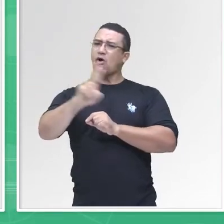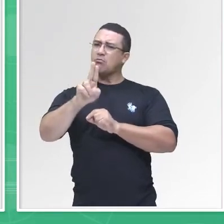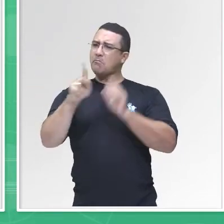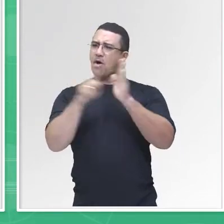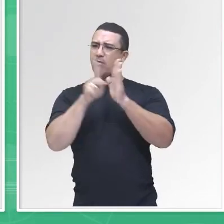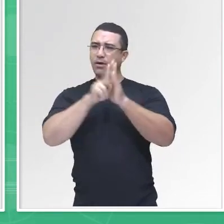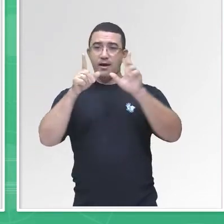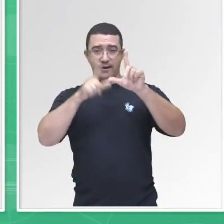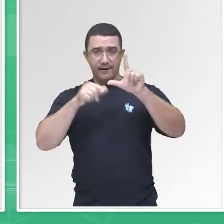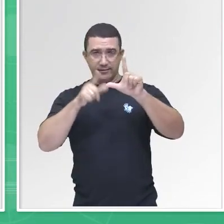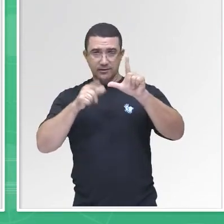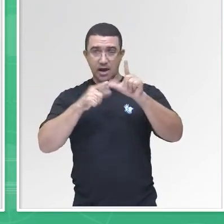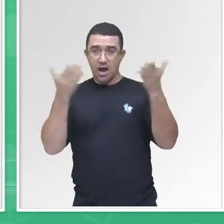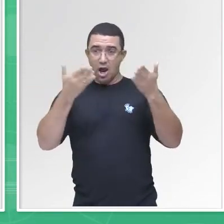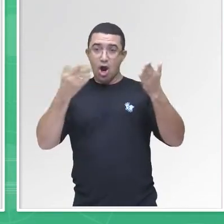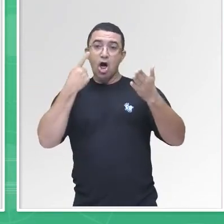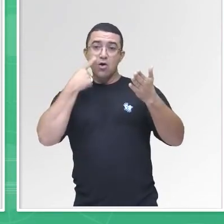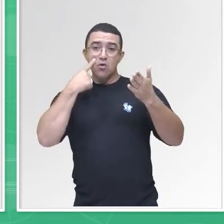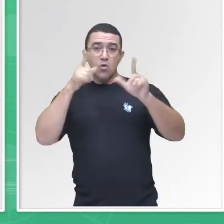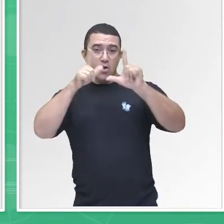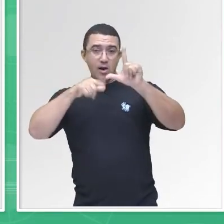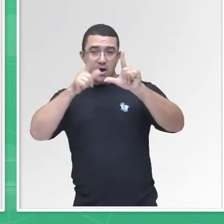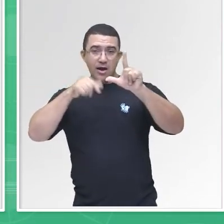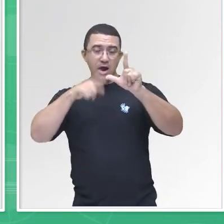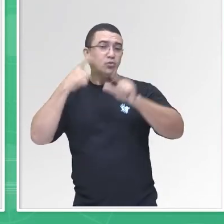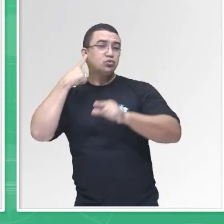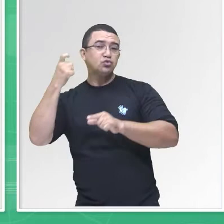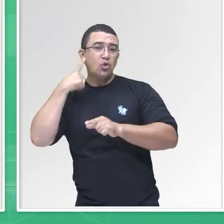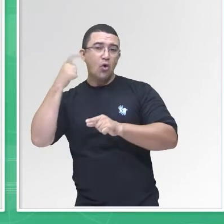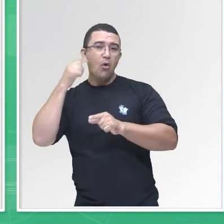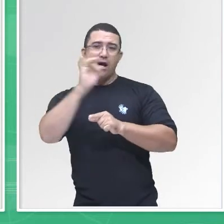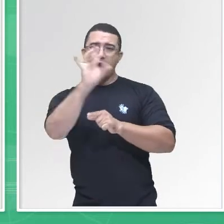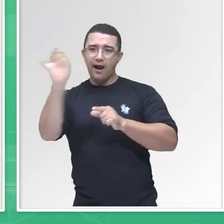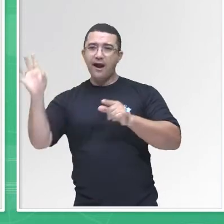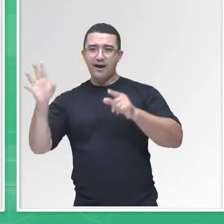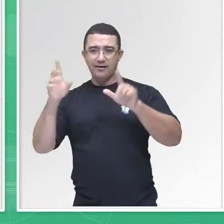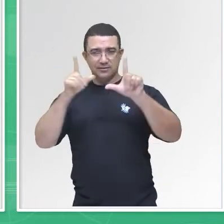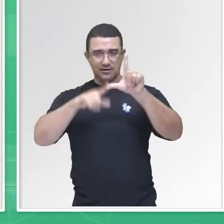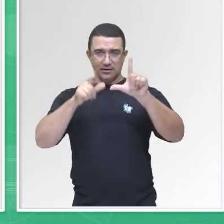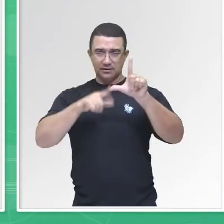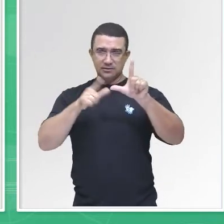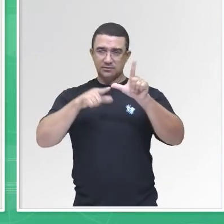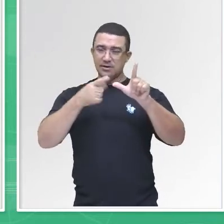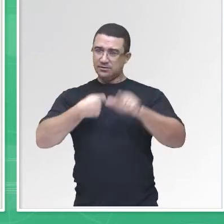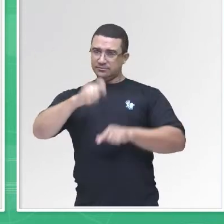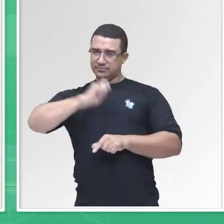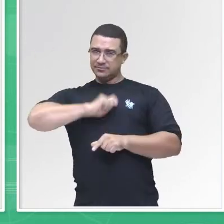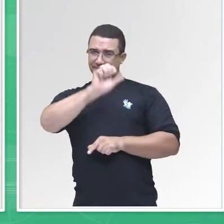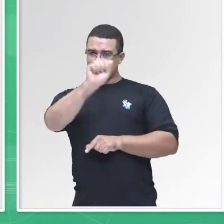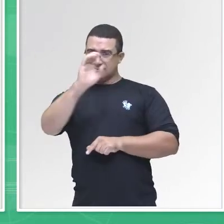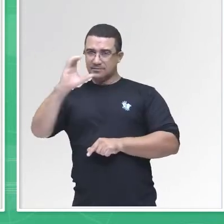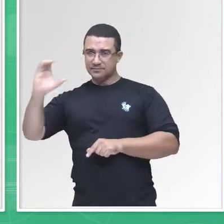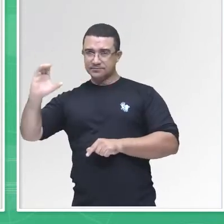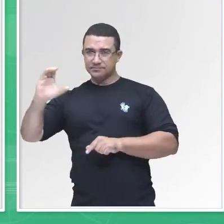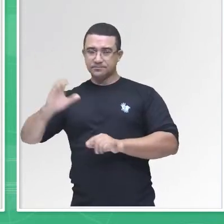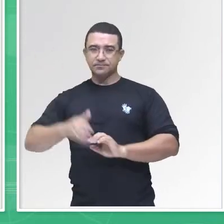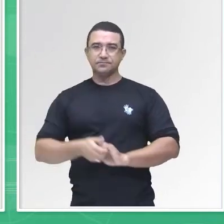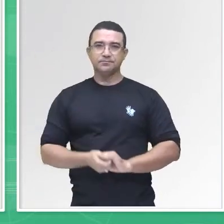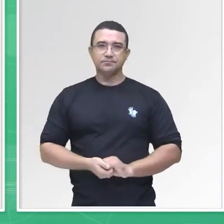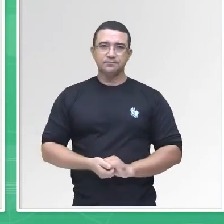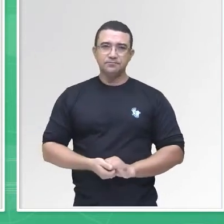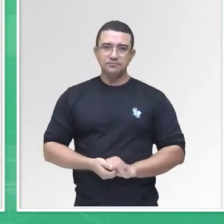leitura agora do alfabeto. Vamos lá. Veja, aqui na frente de cada letra nós temos o nome, tá